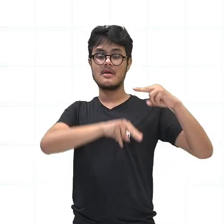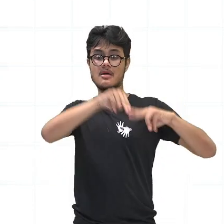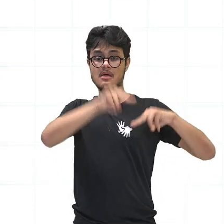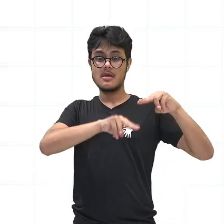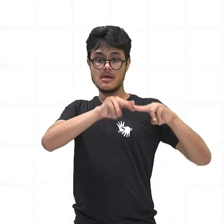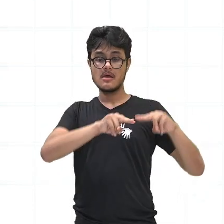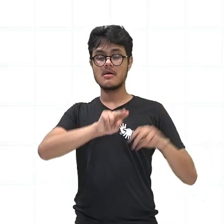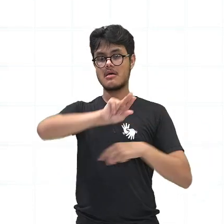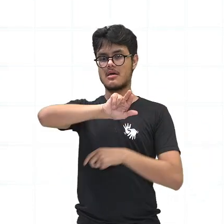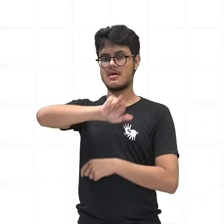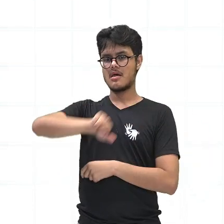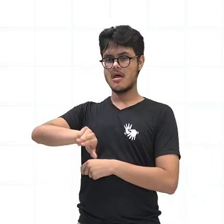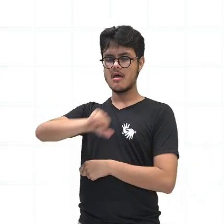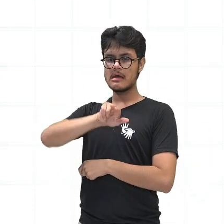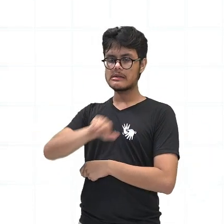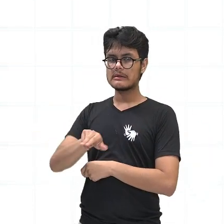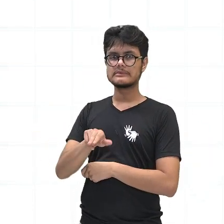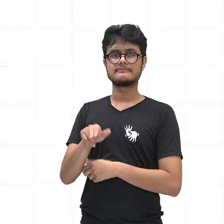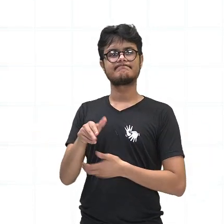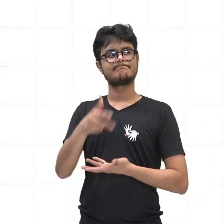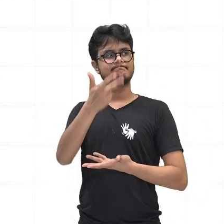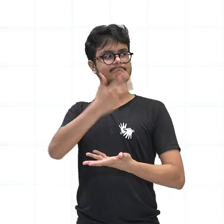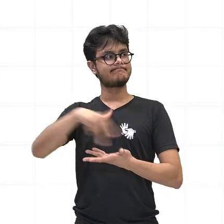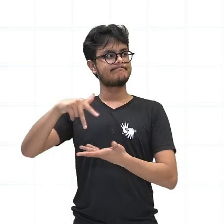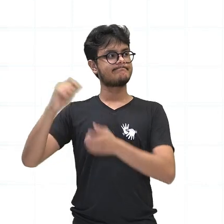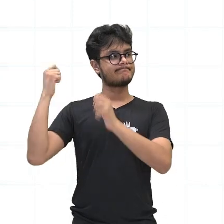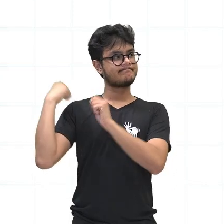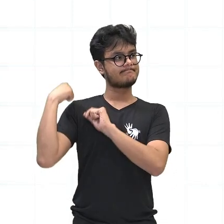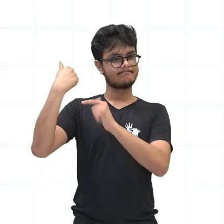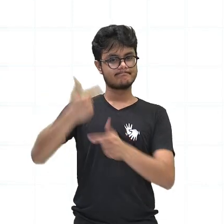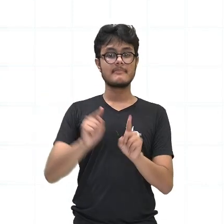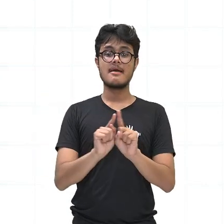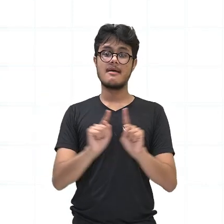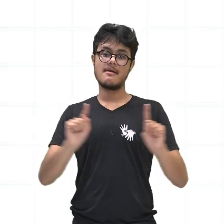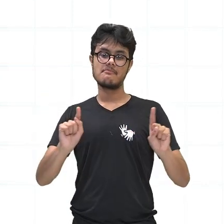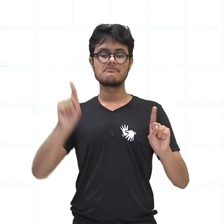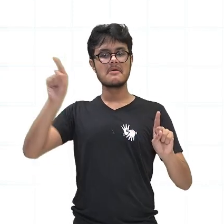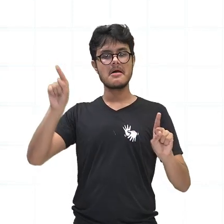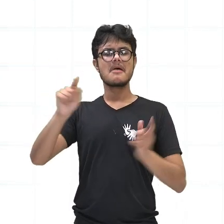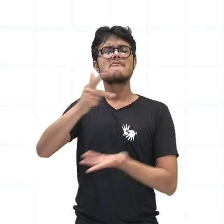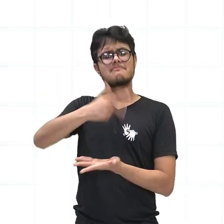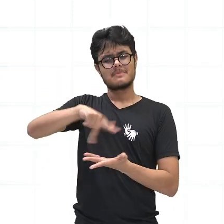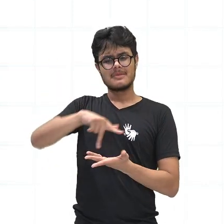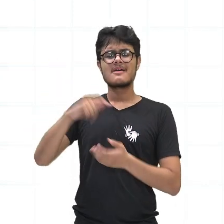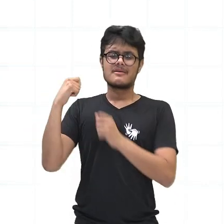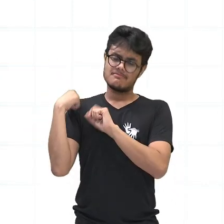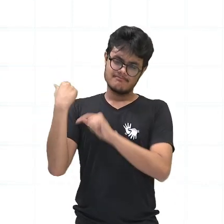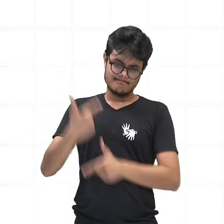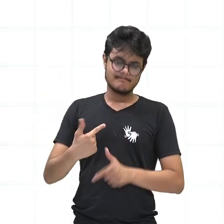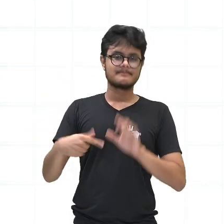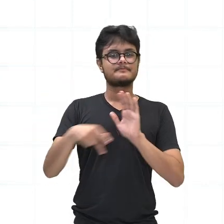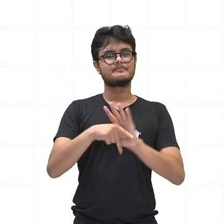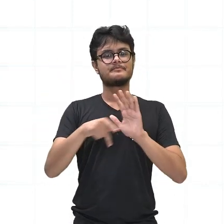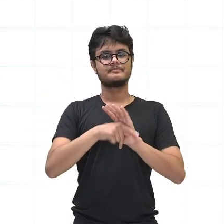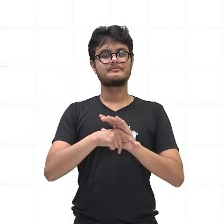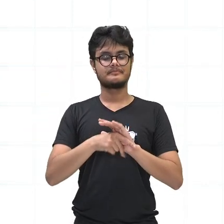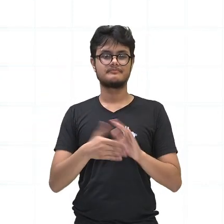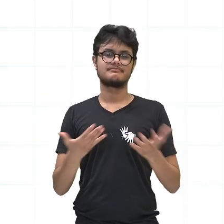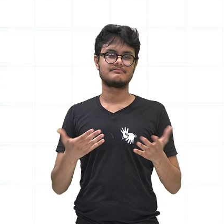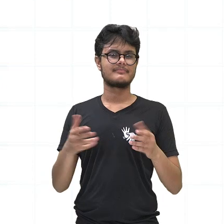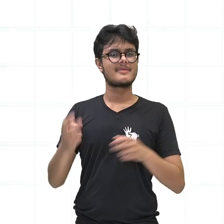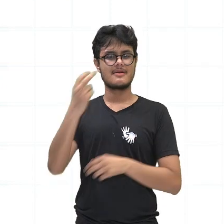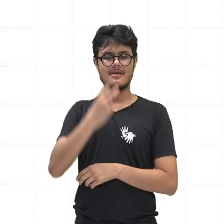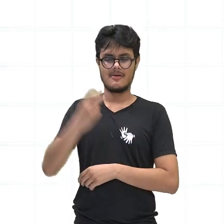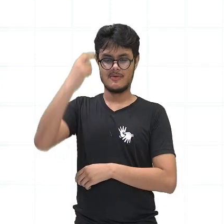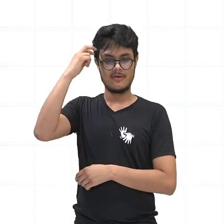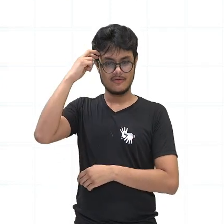seja estritamente uma dança clássica, o folclore mexicano é uma forma de dança tradicionalmente enraizada na